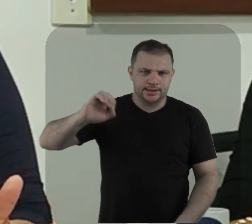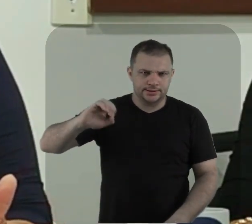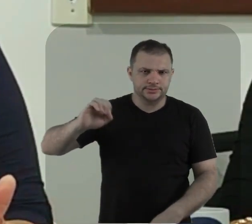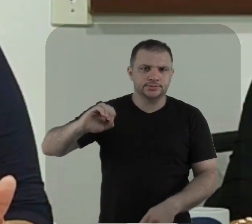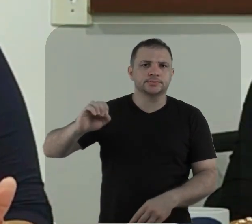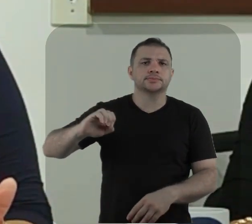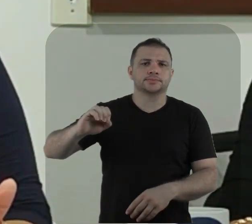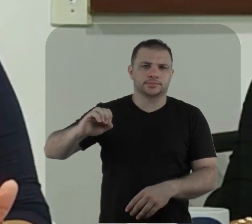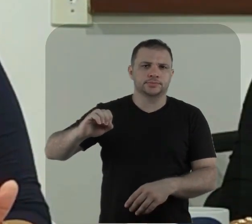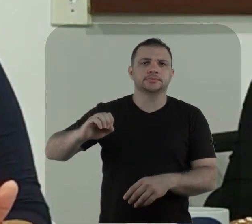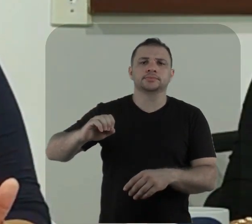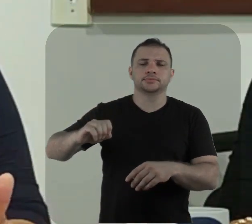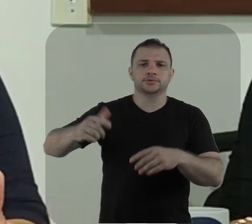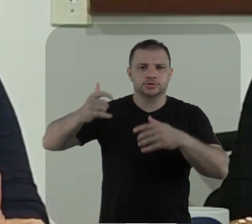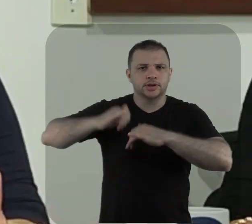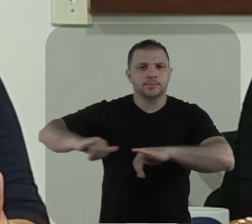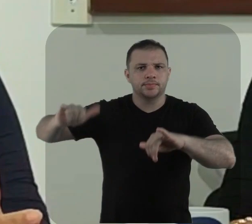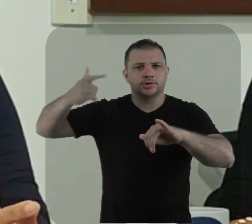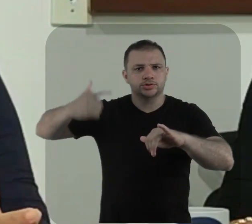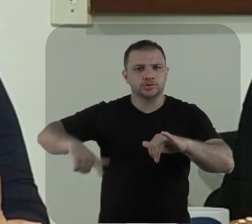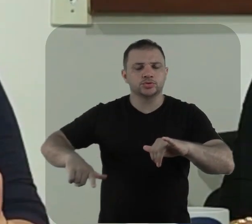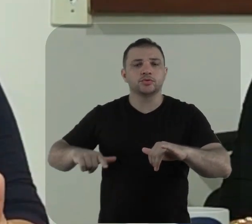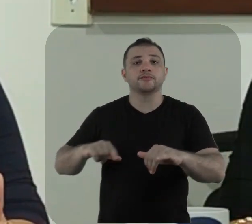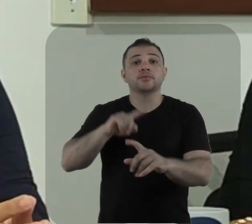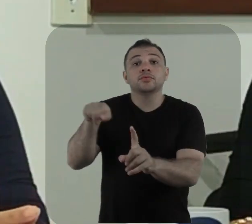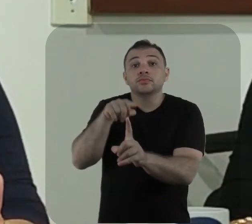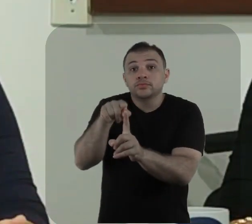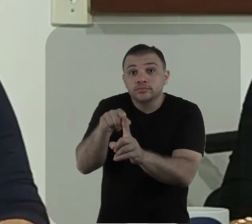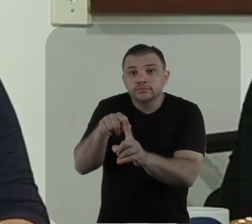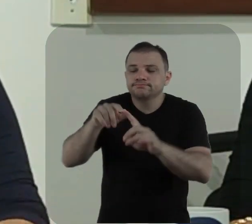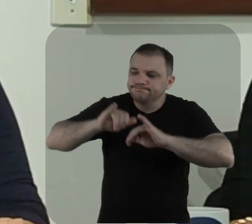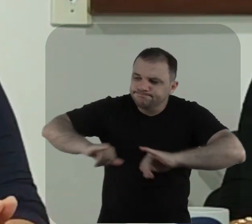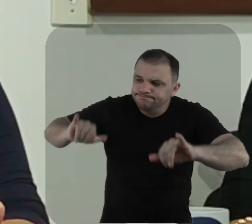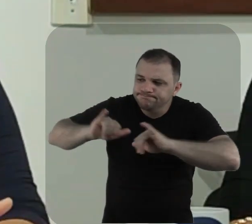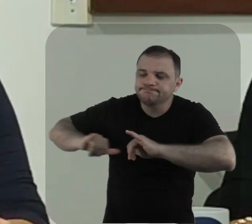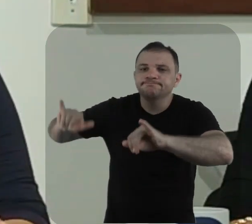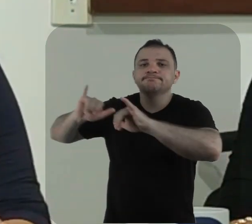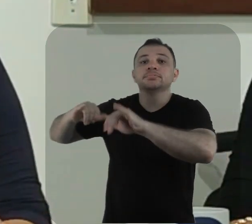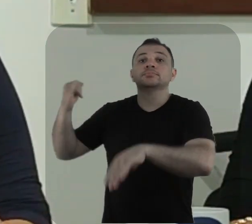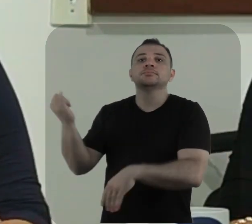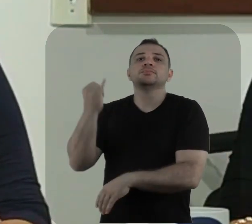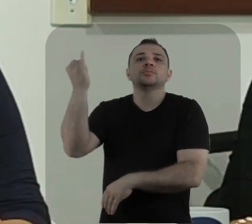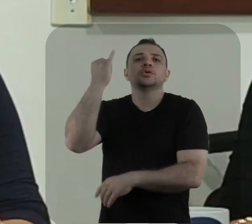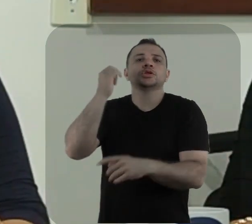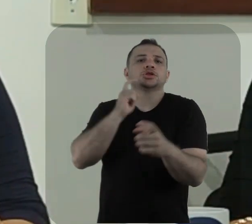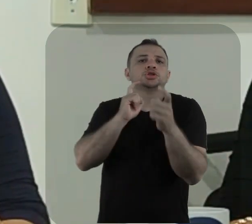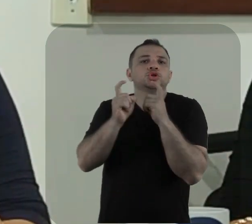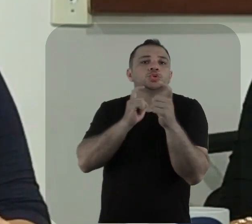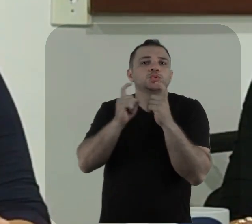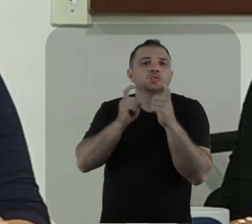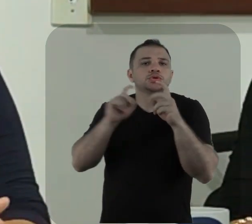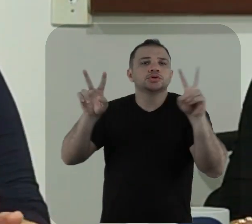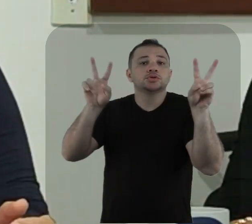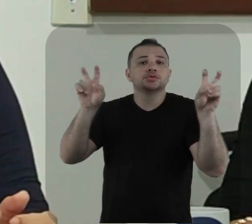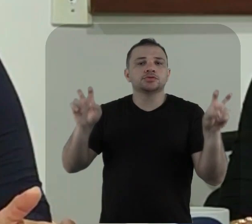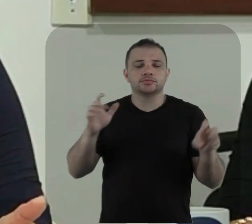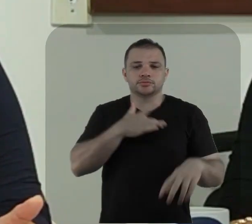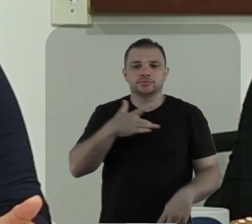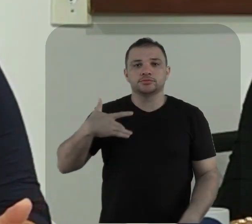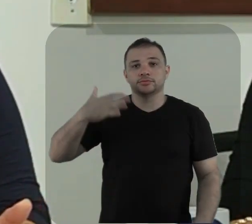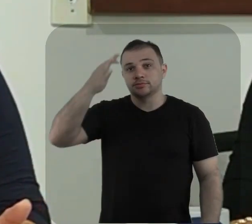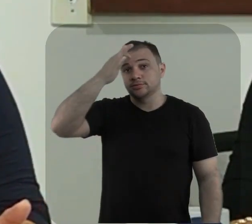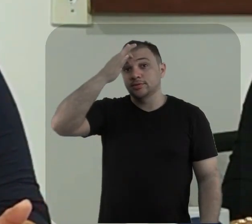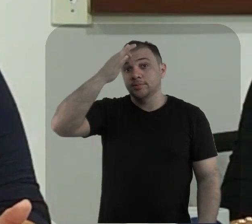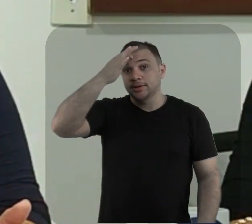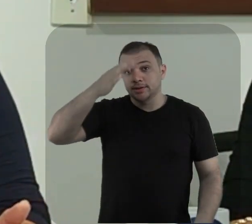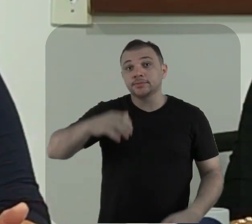o objetivo é justamente esse, né? Poder sensibilizar as pessoas a respeito da importância do tema, né? De se